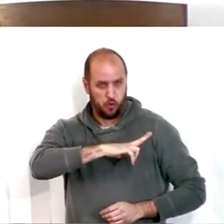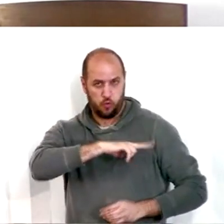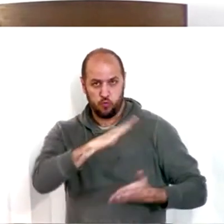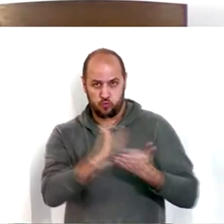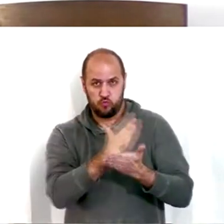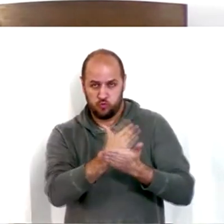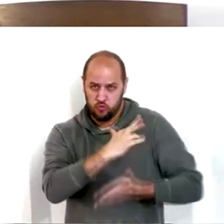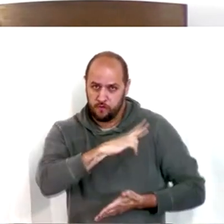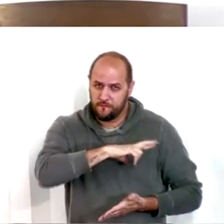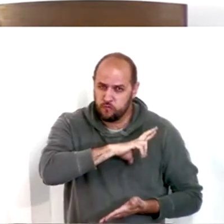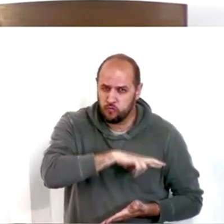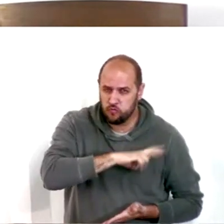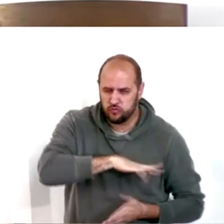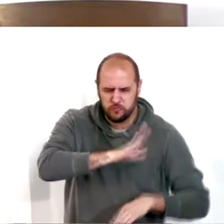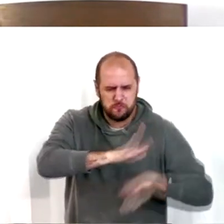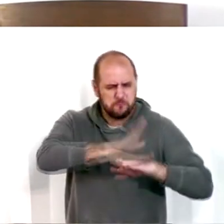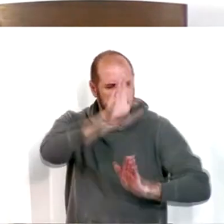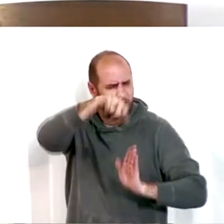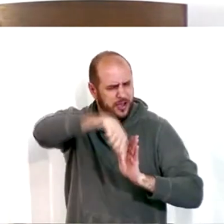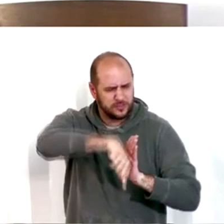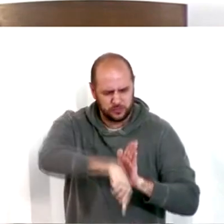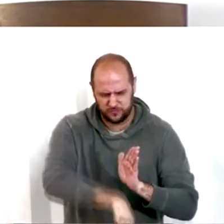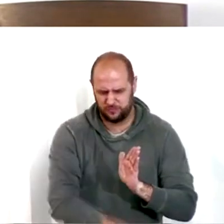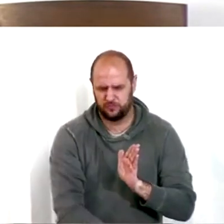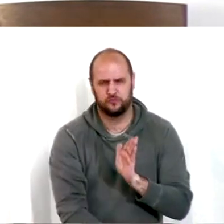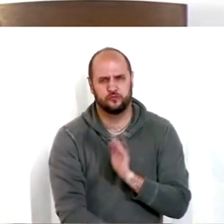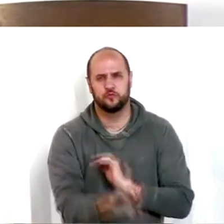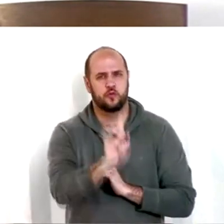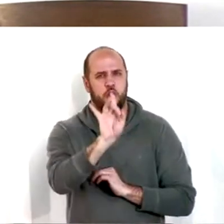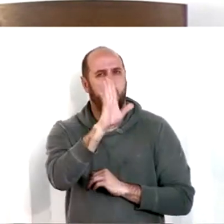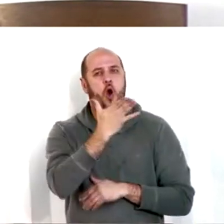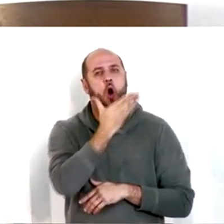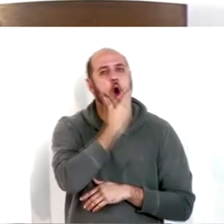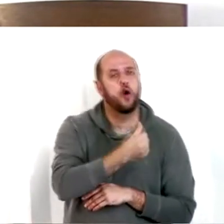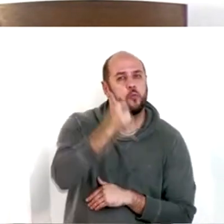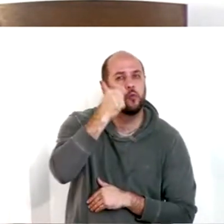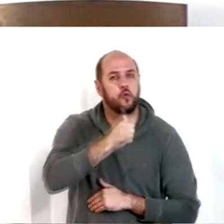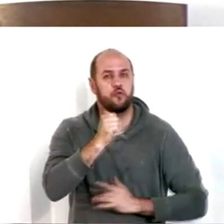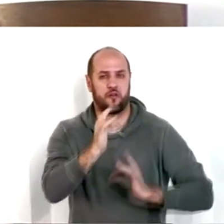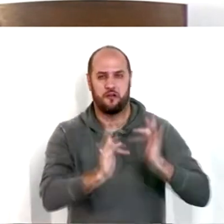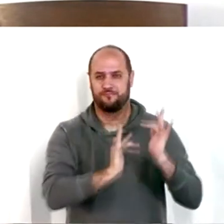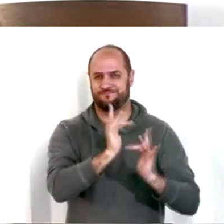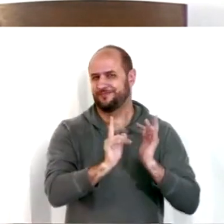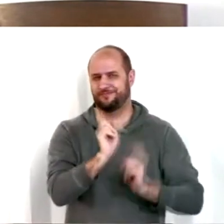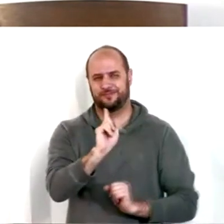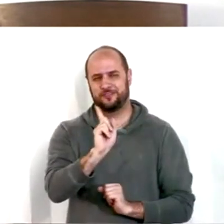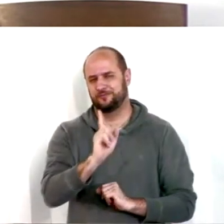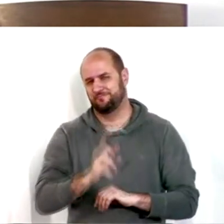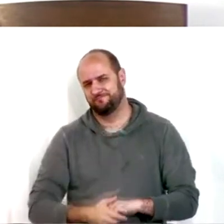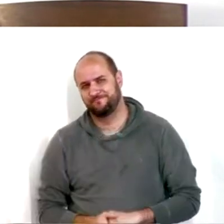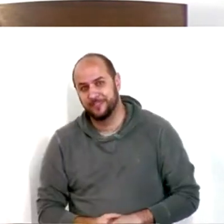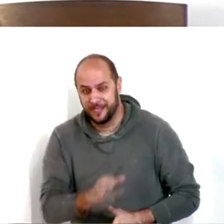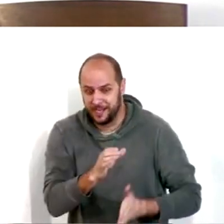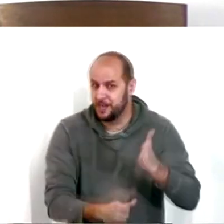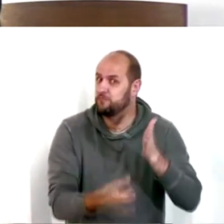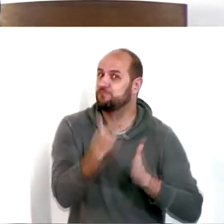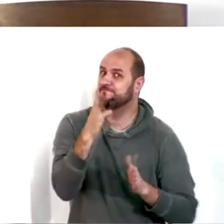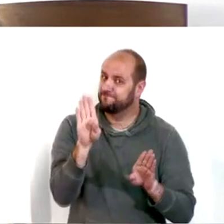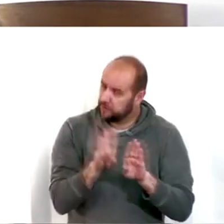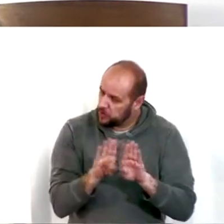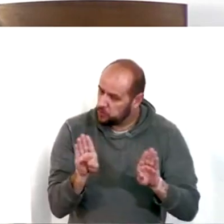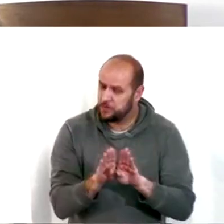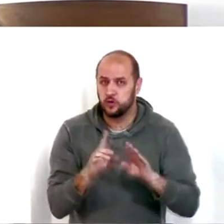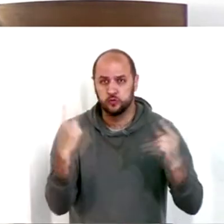algo muito mais profundo do que o relacionamento de homem e mulher. O capítulo 3 também